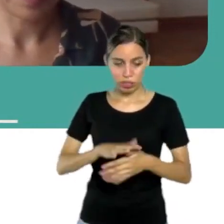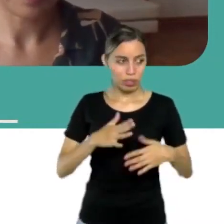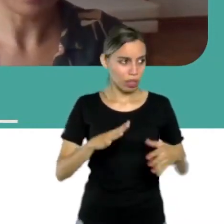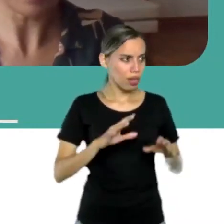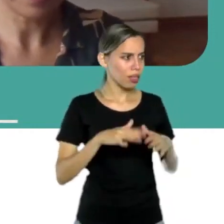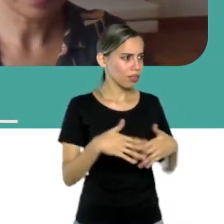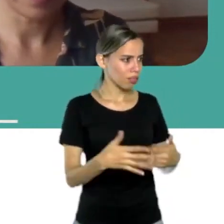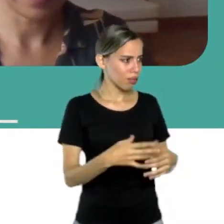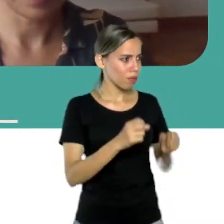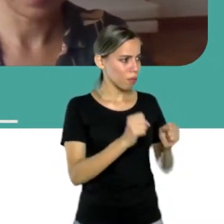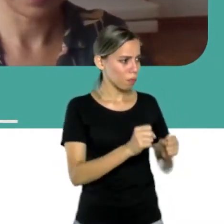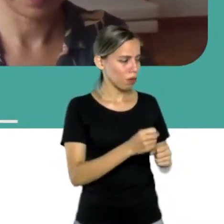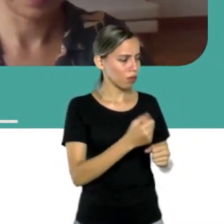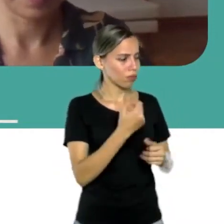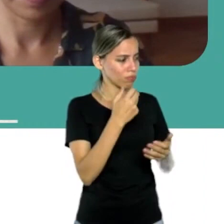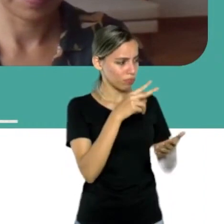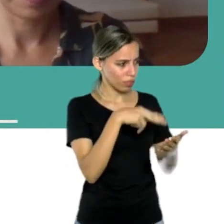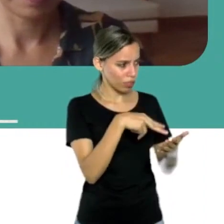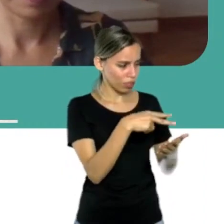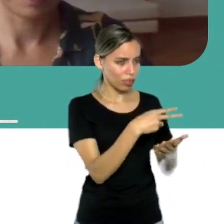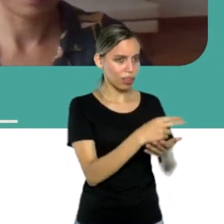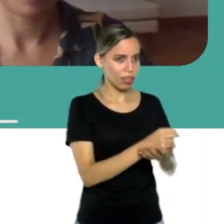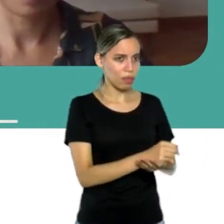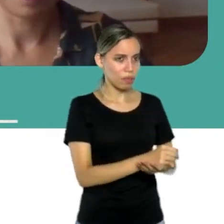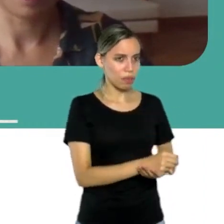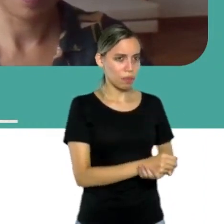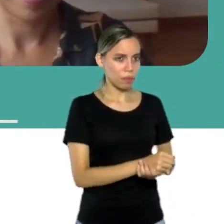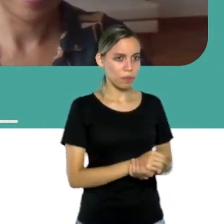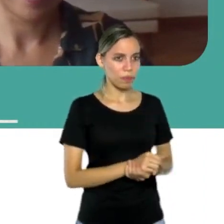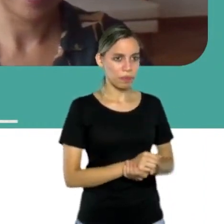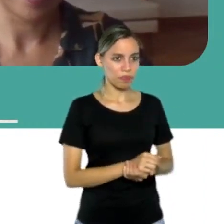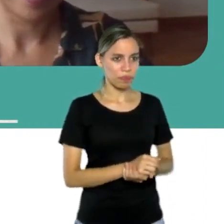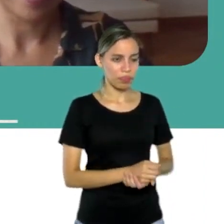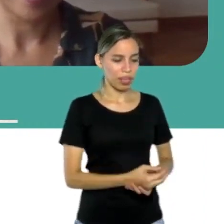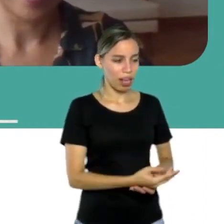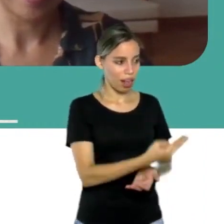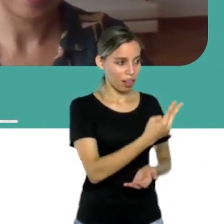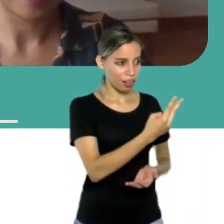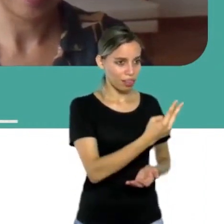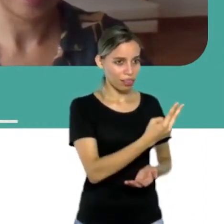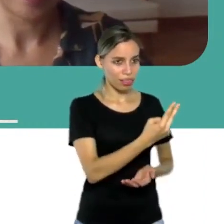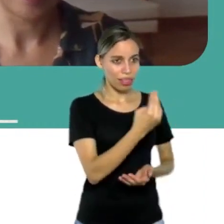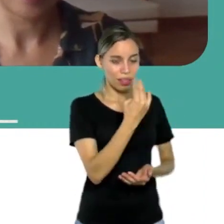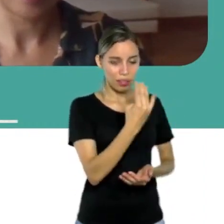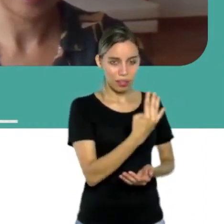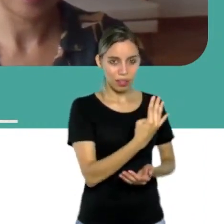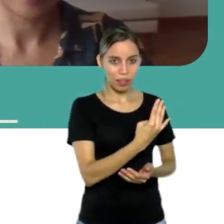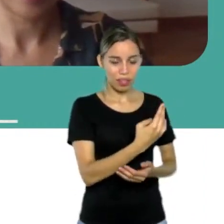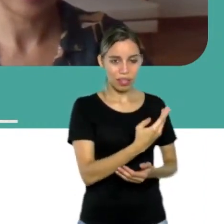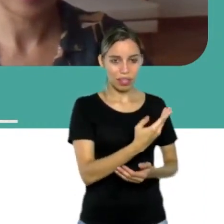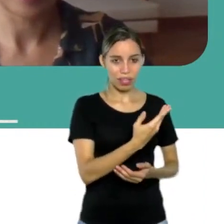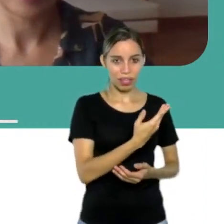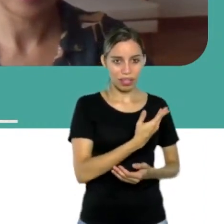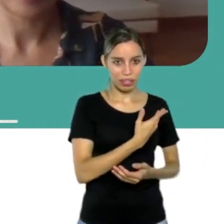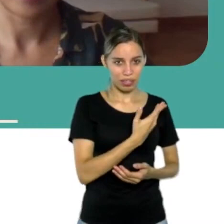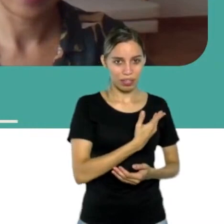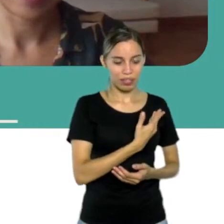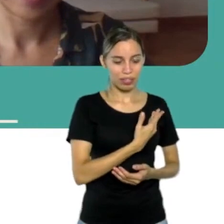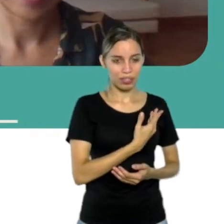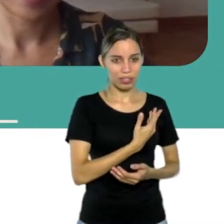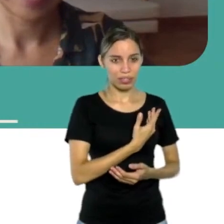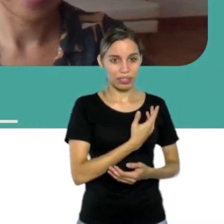para Marci, Karina, Lenise, que já esteve aqui no Sempre um Papo, a Flávia, a Cris